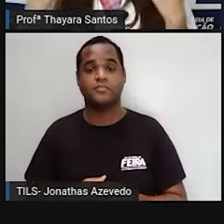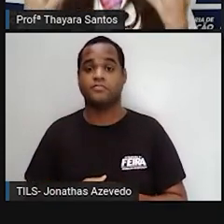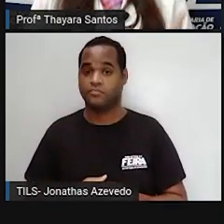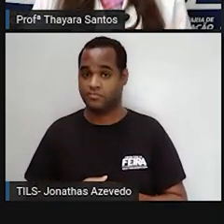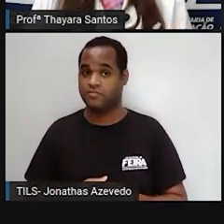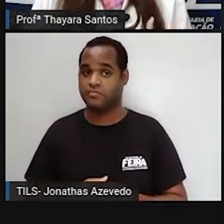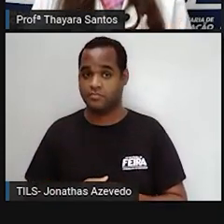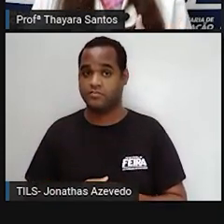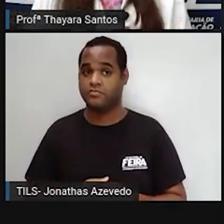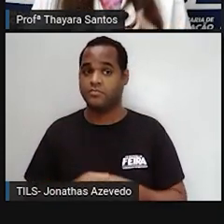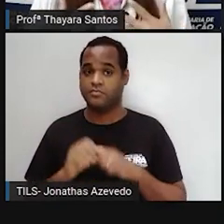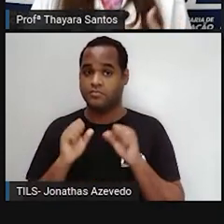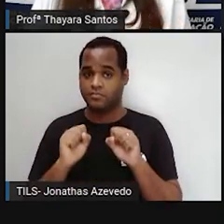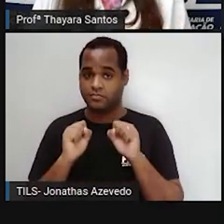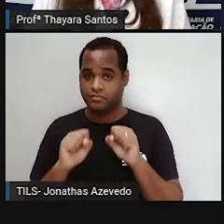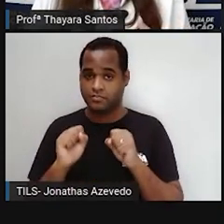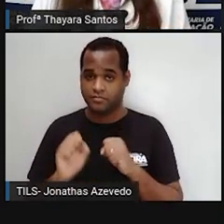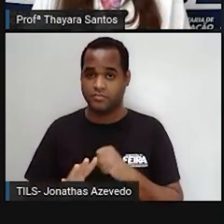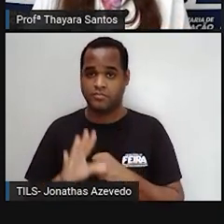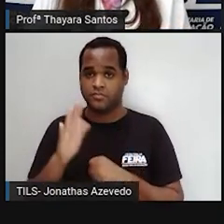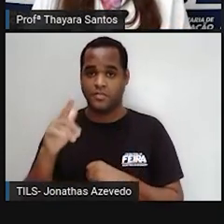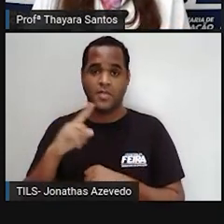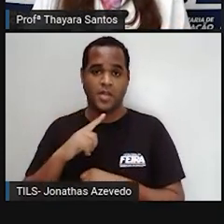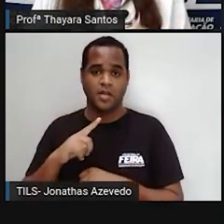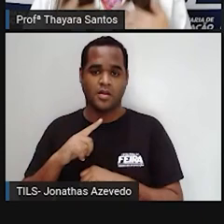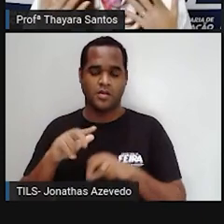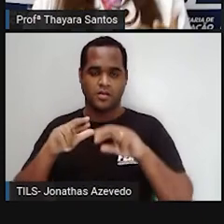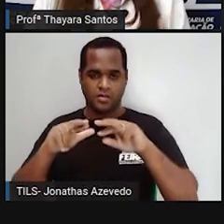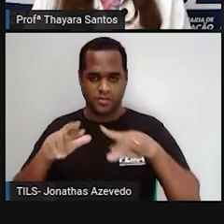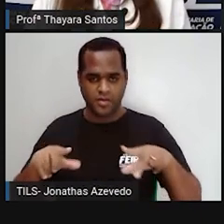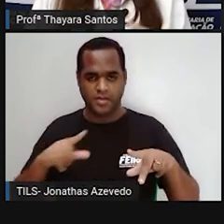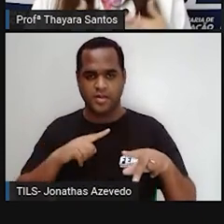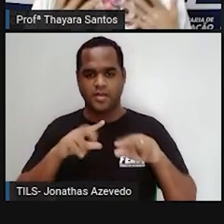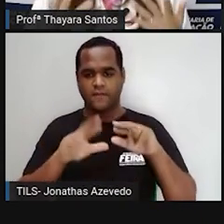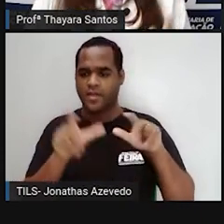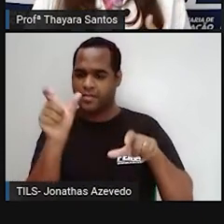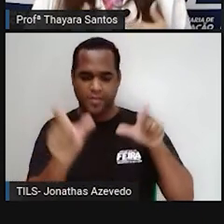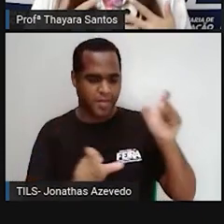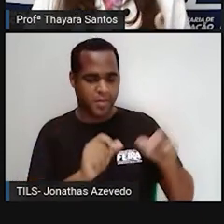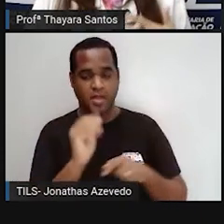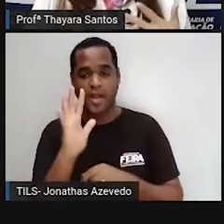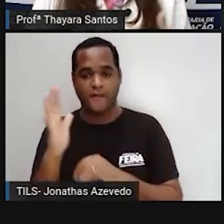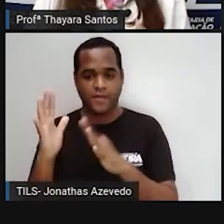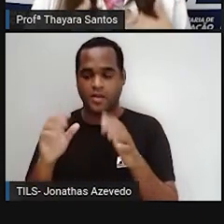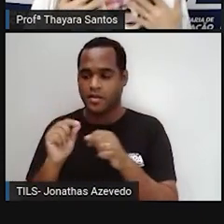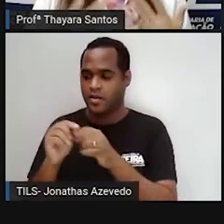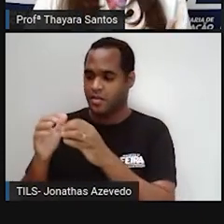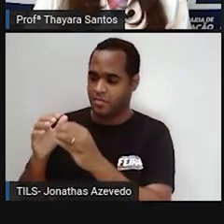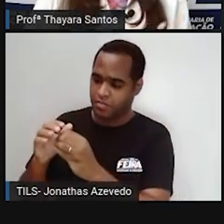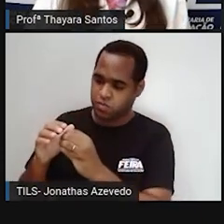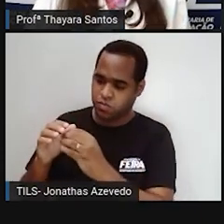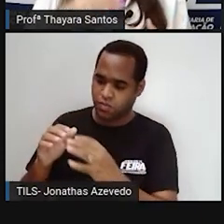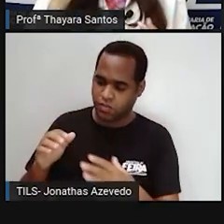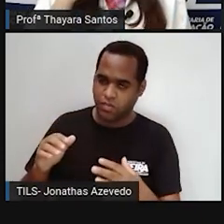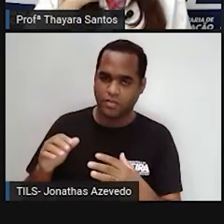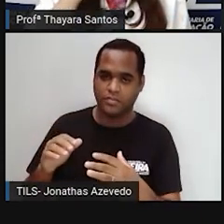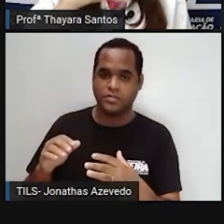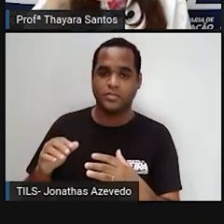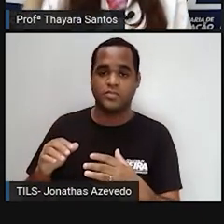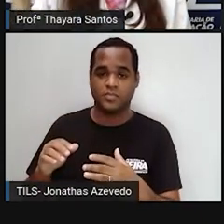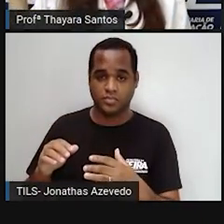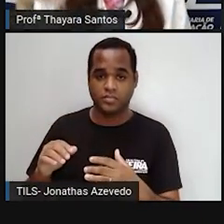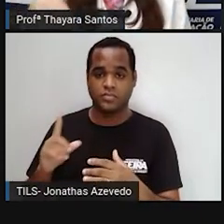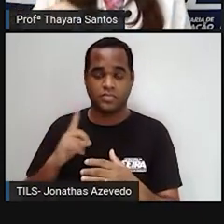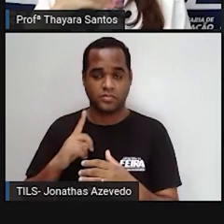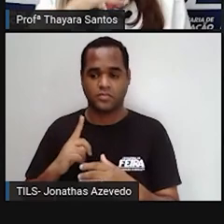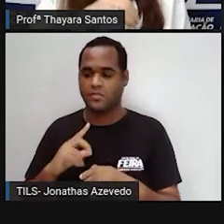tem grande variabilidade de características. Então, no caso, se for uma planta que fez reprodução sexuada, então vai ter